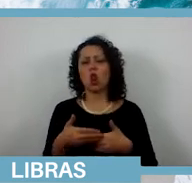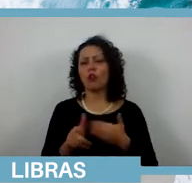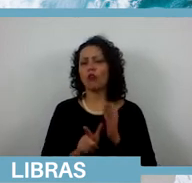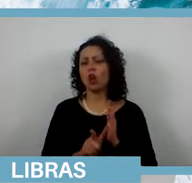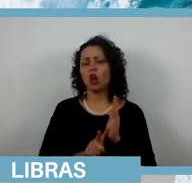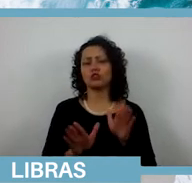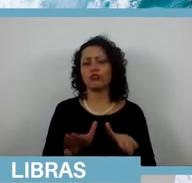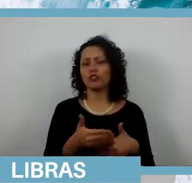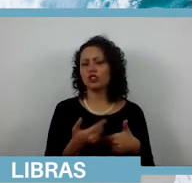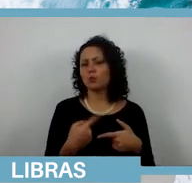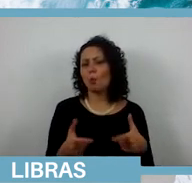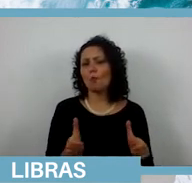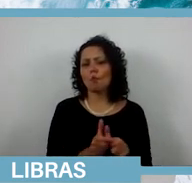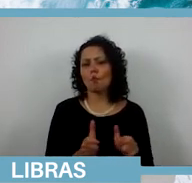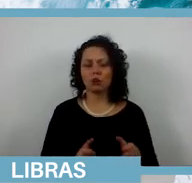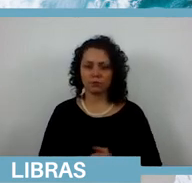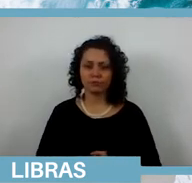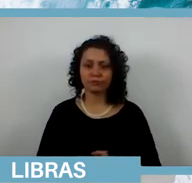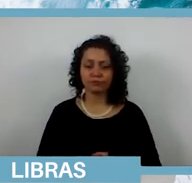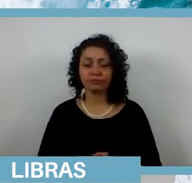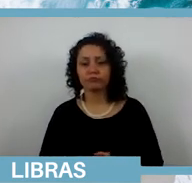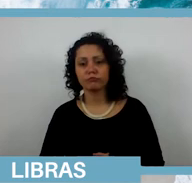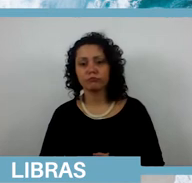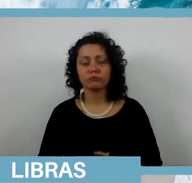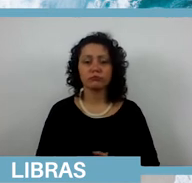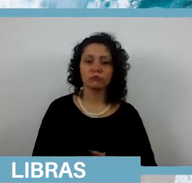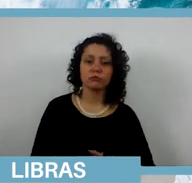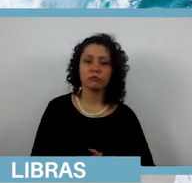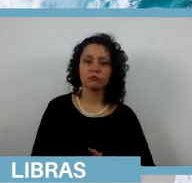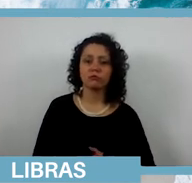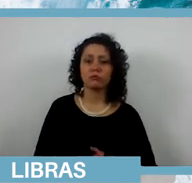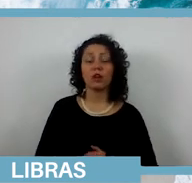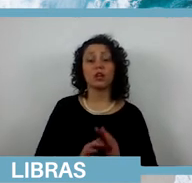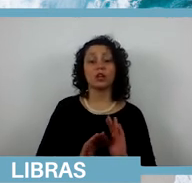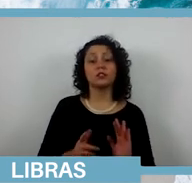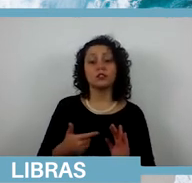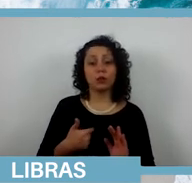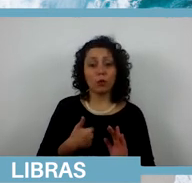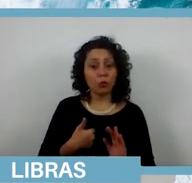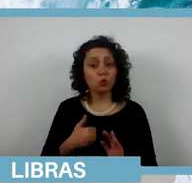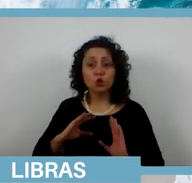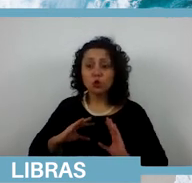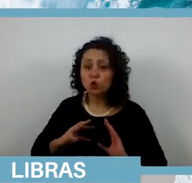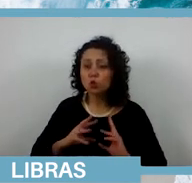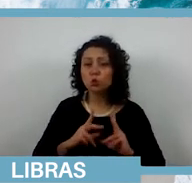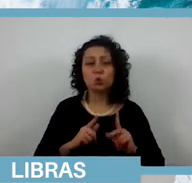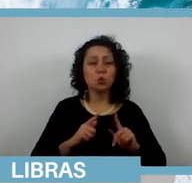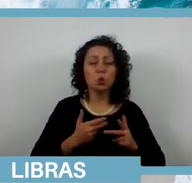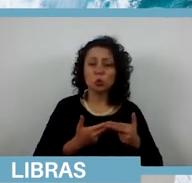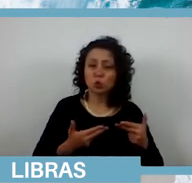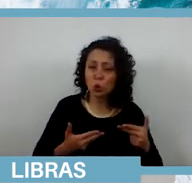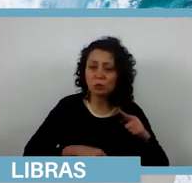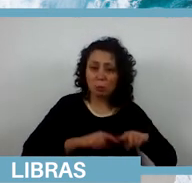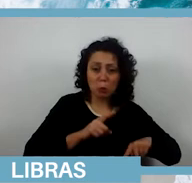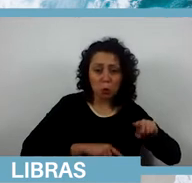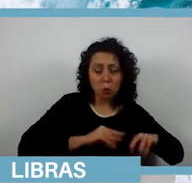porque é uma loja pequena. E com isso, fui desde o início da pandemia migrando tudo que ainda não tinha online para